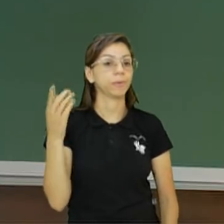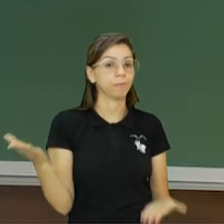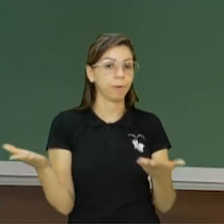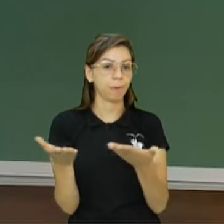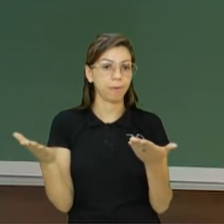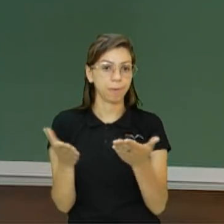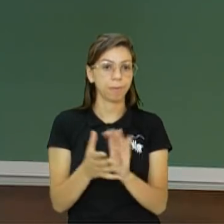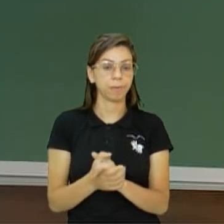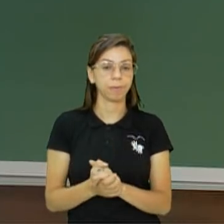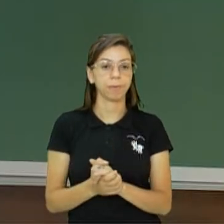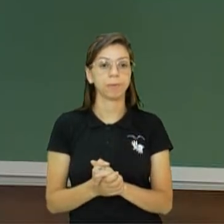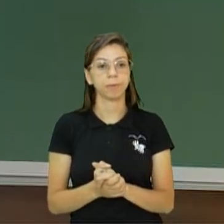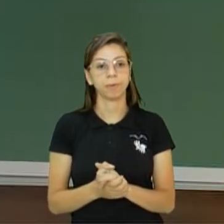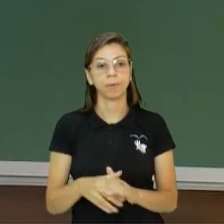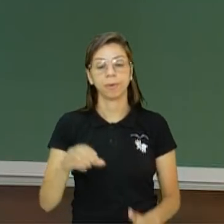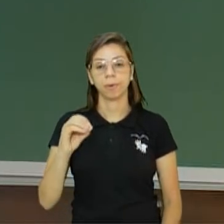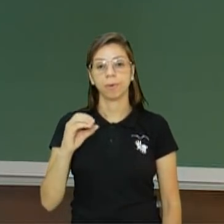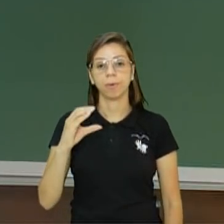lá, ó, que é o